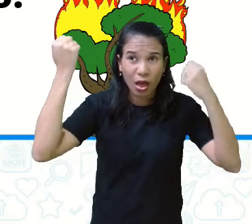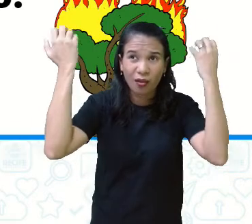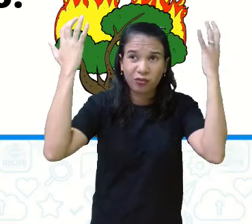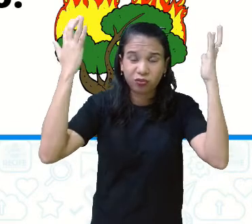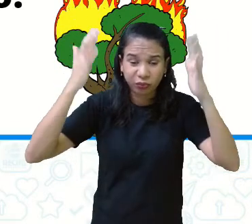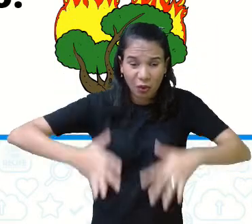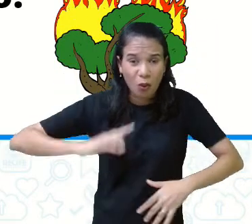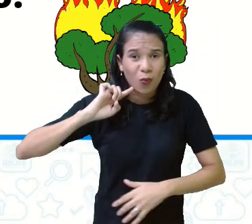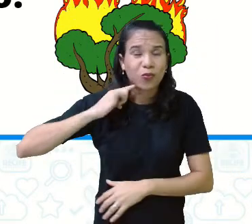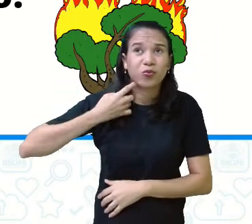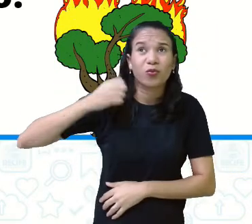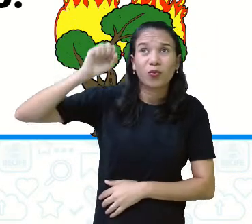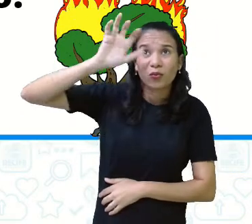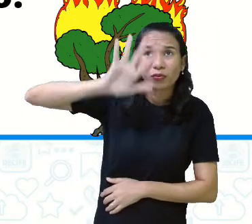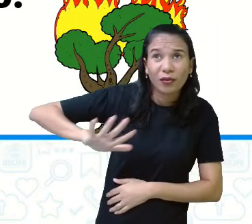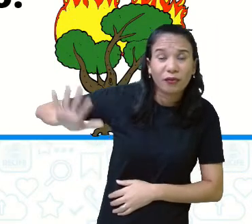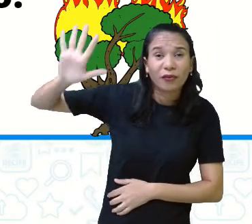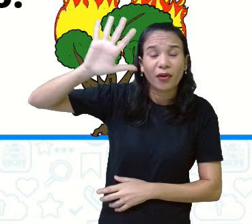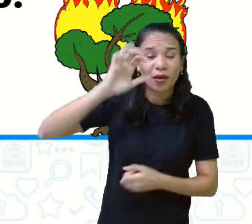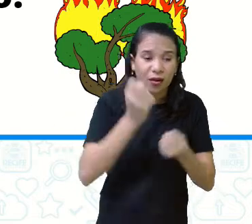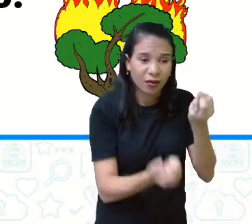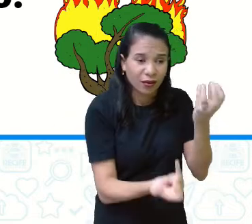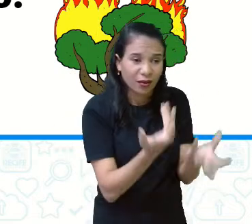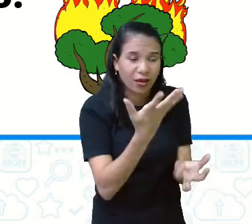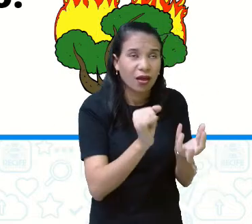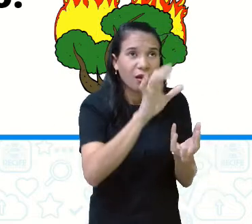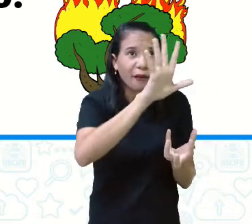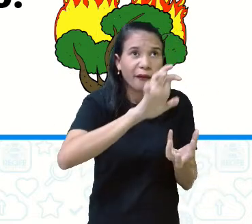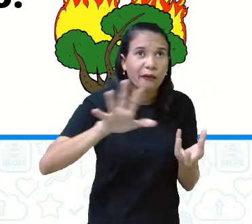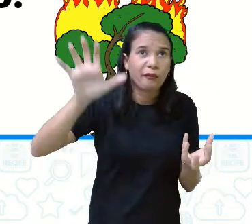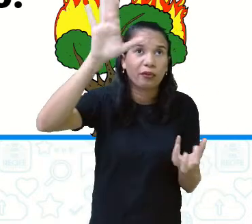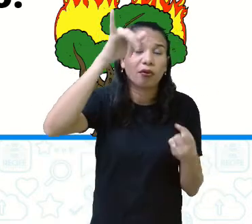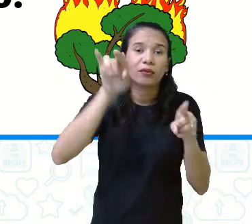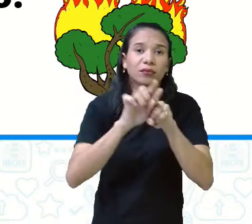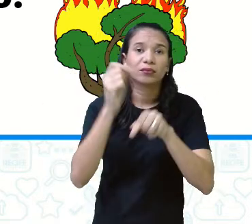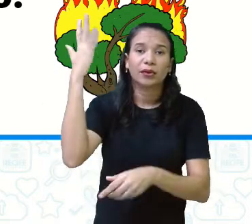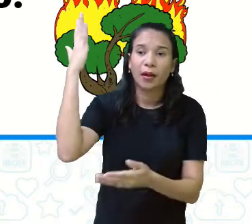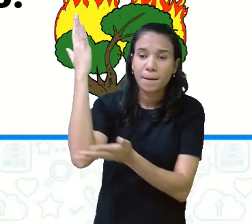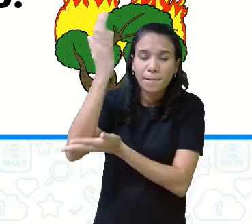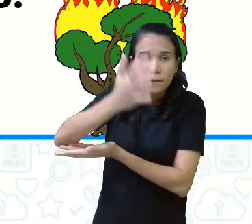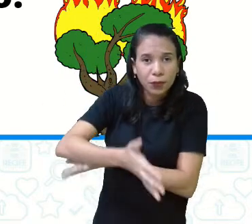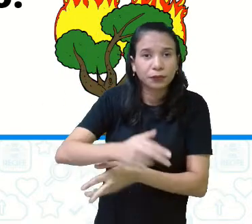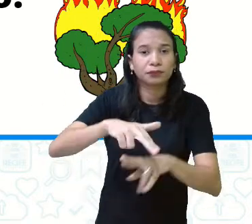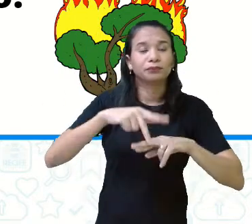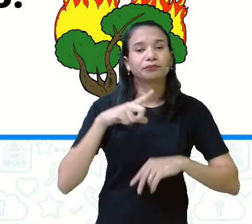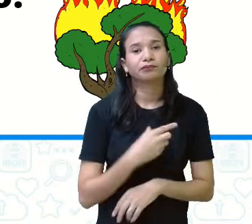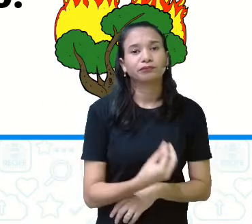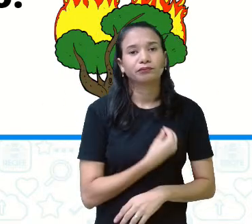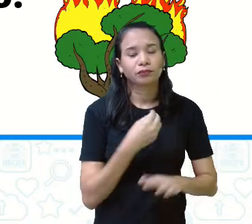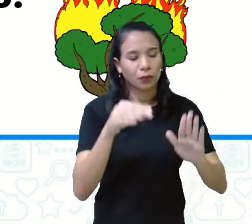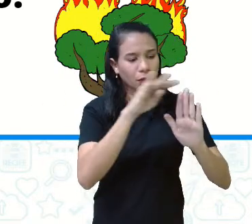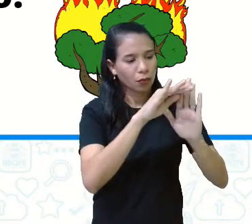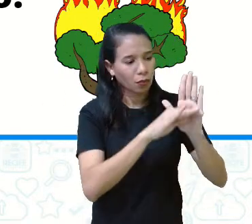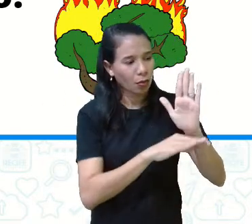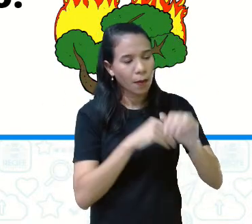a poluição, as queimadas e o desmatamento estariam na lista